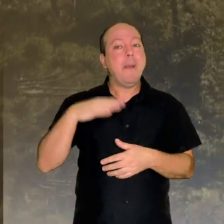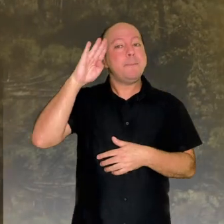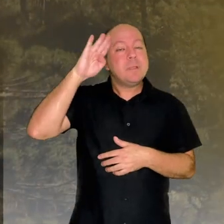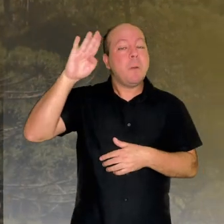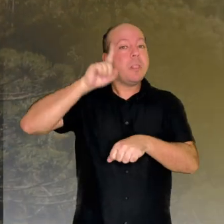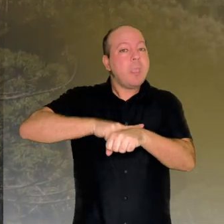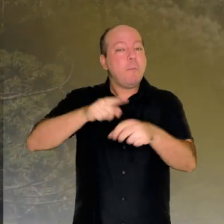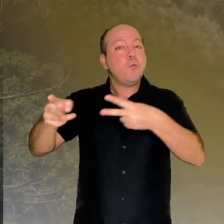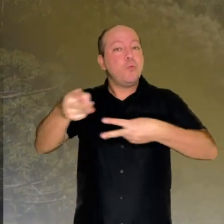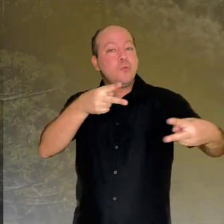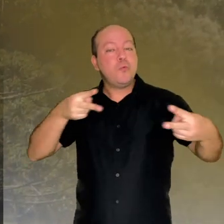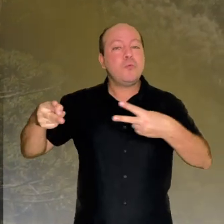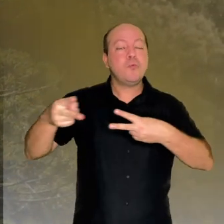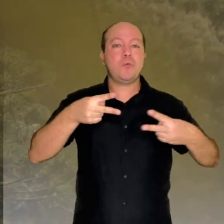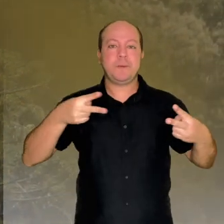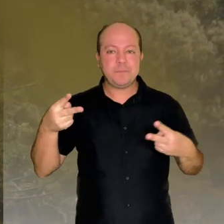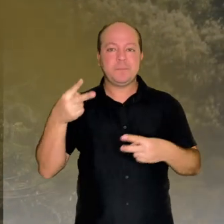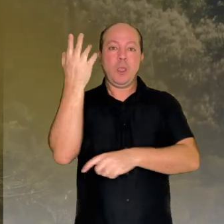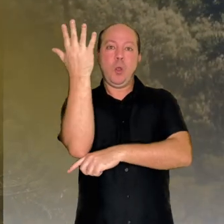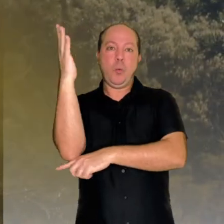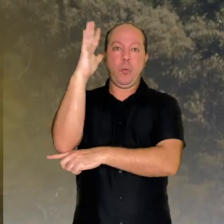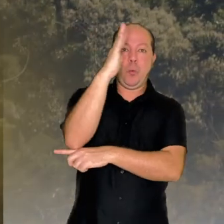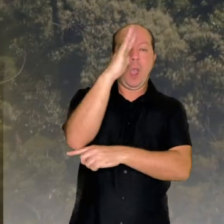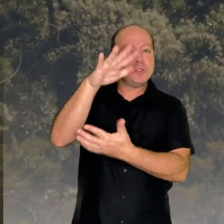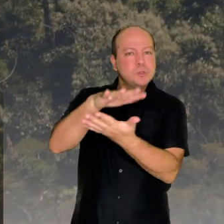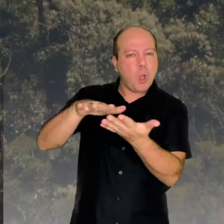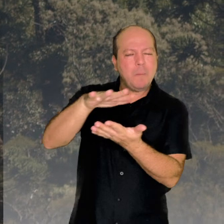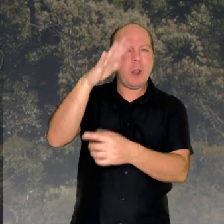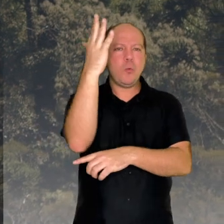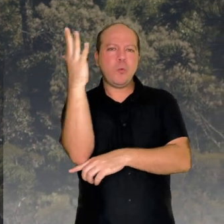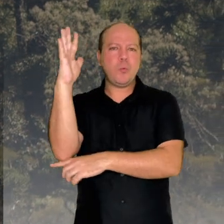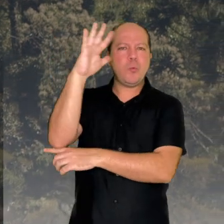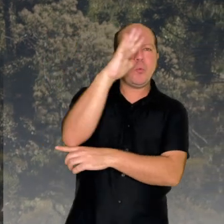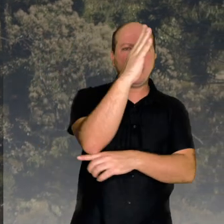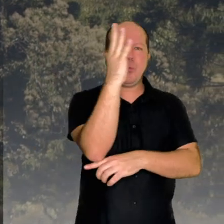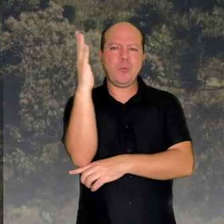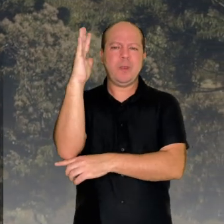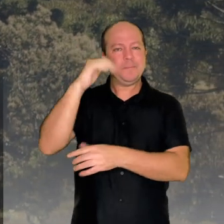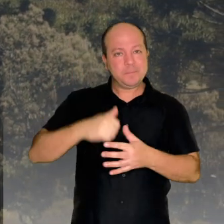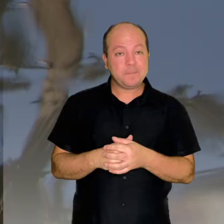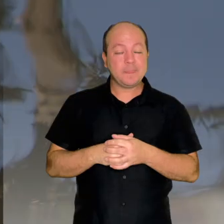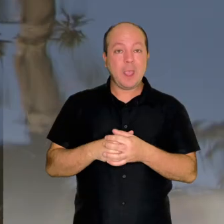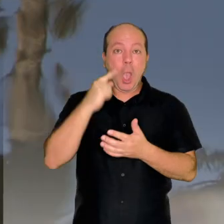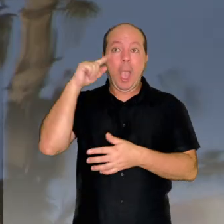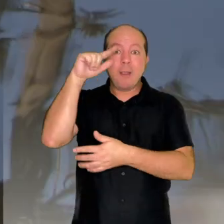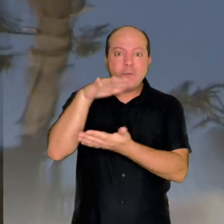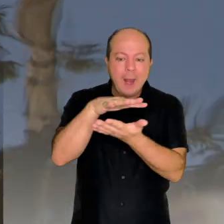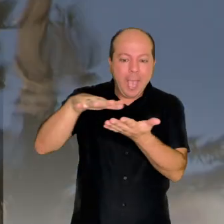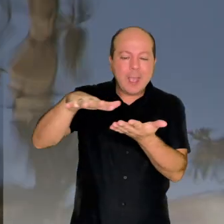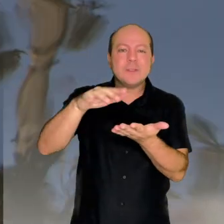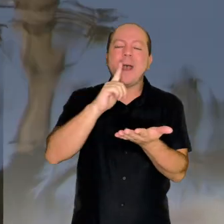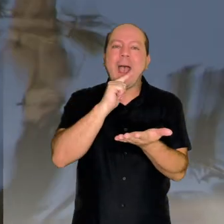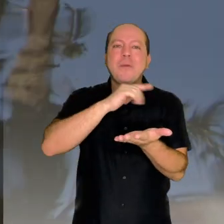principalmente em tempos de vento, né? O que a sombra do pinheiro explica, o reflexo